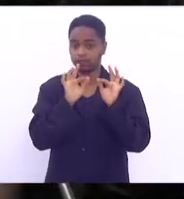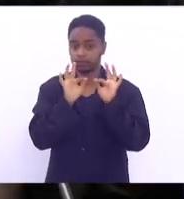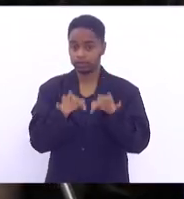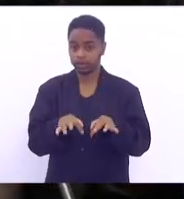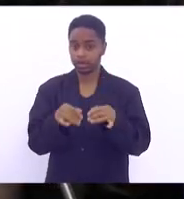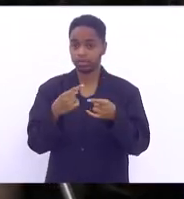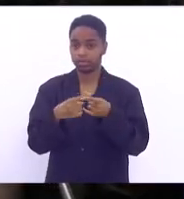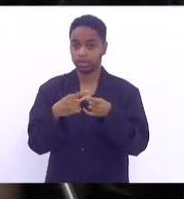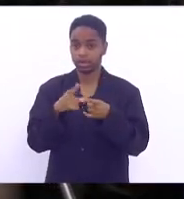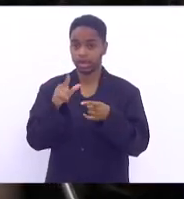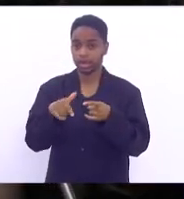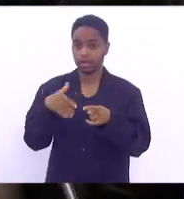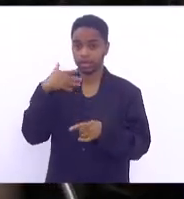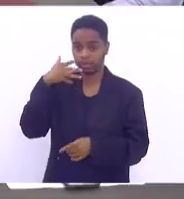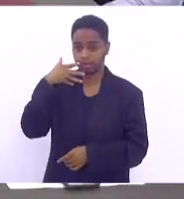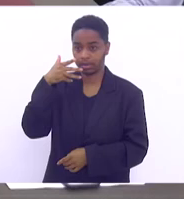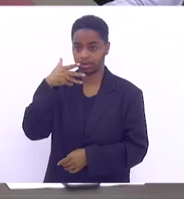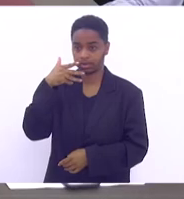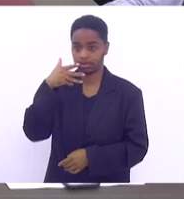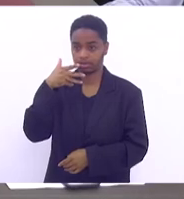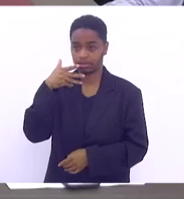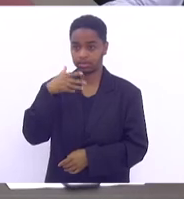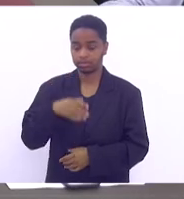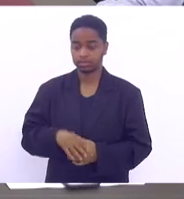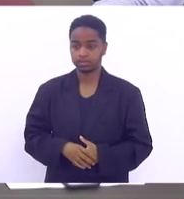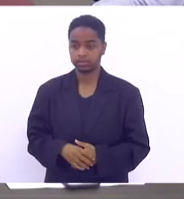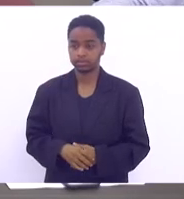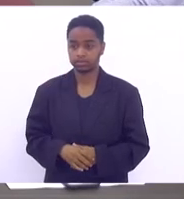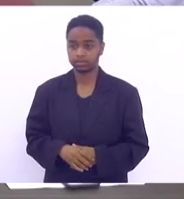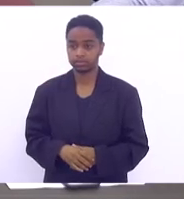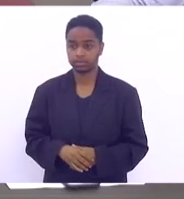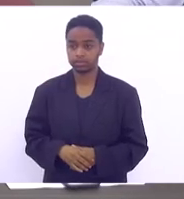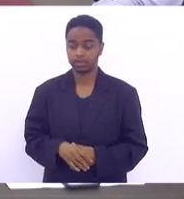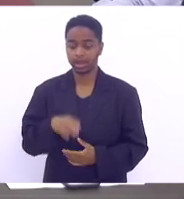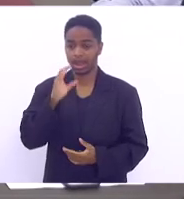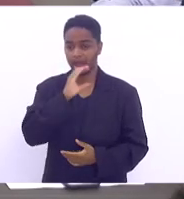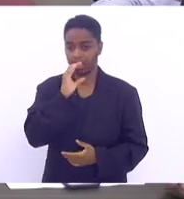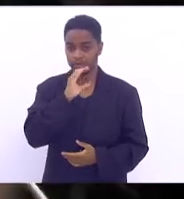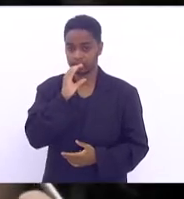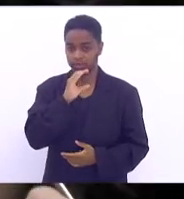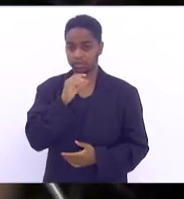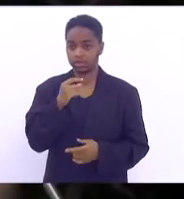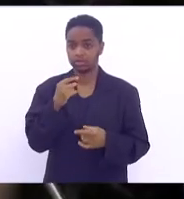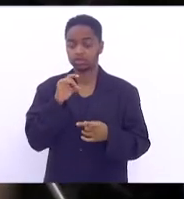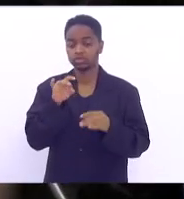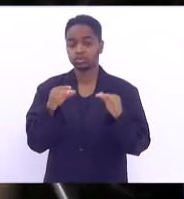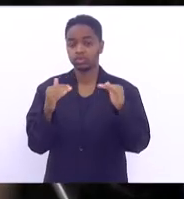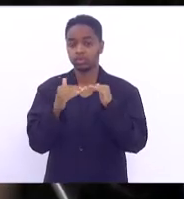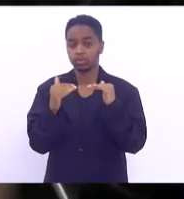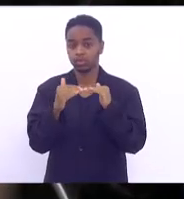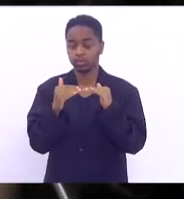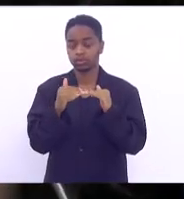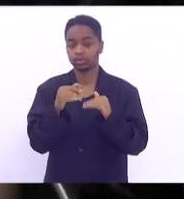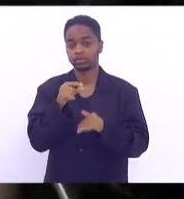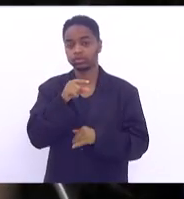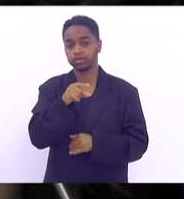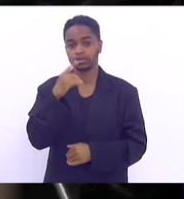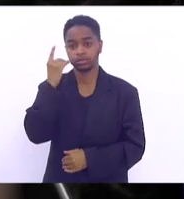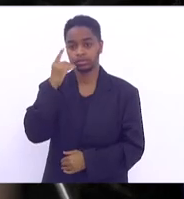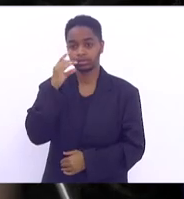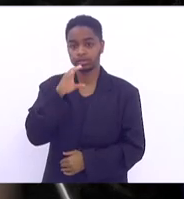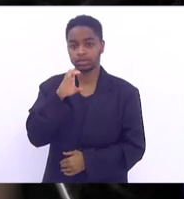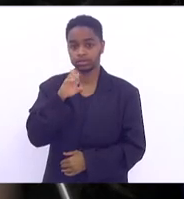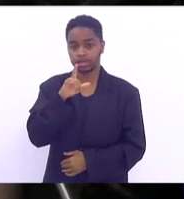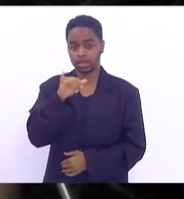Senão seria parte também. Vossa Excelência encerrou? Não, muito rapidamente, só concordar com a ponderação feita pela deputada